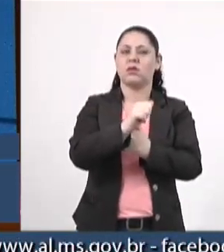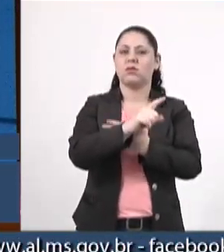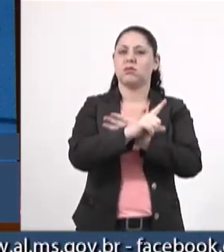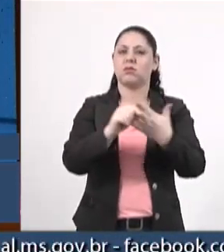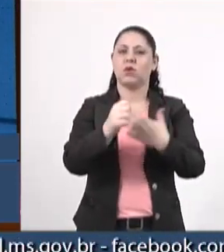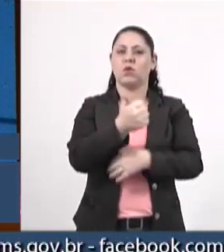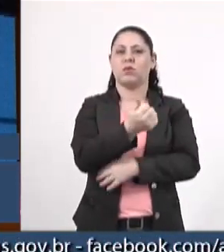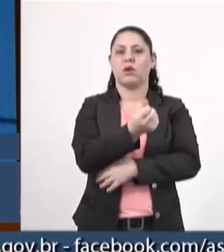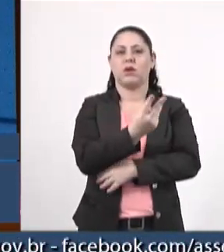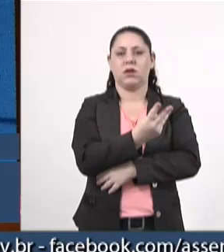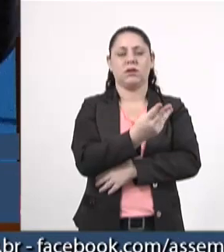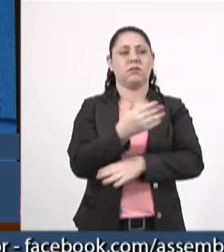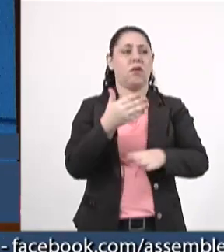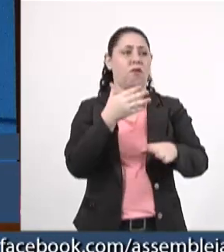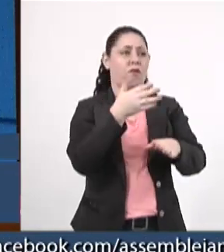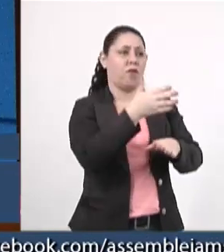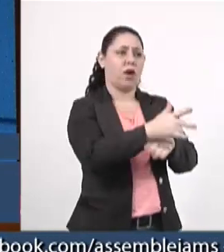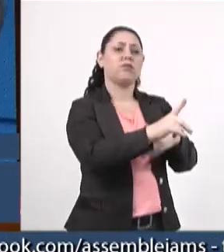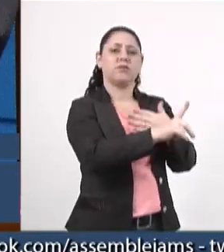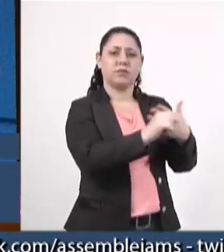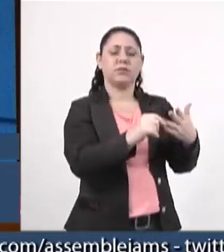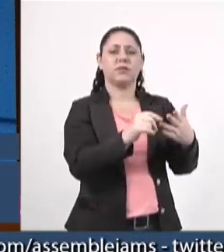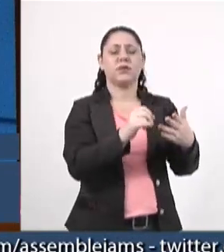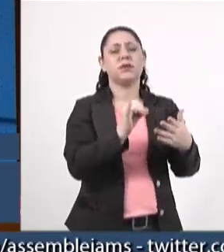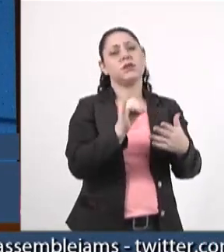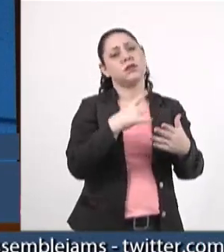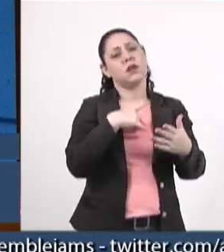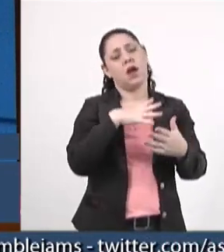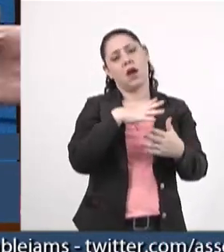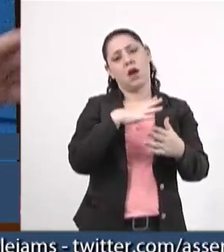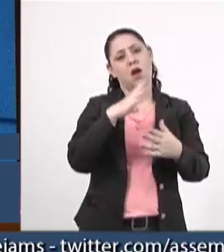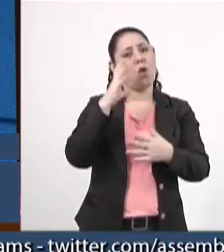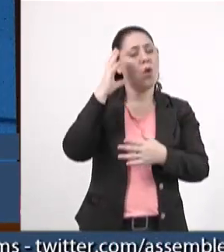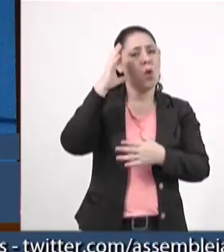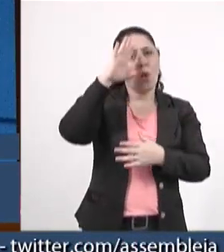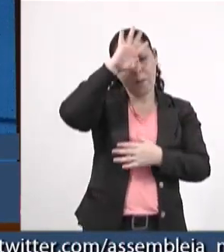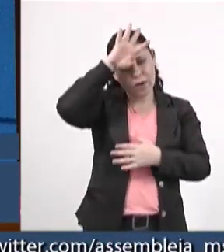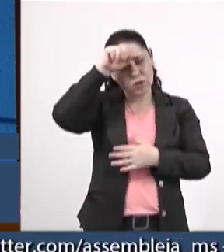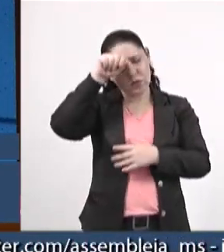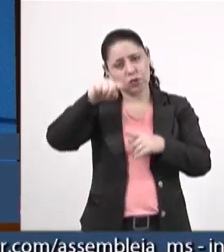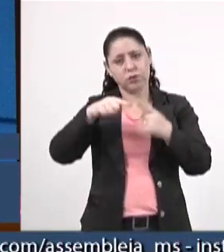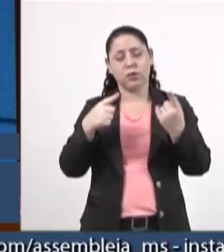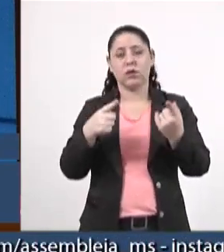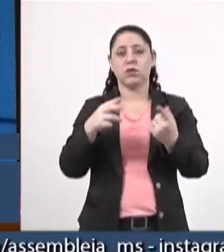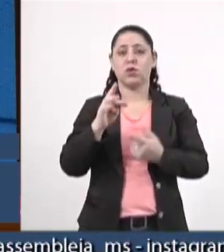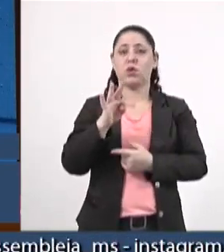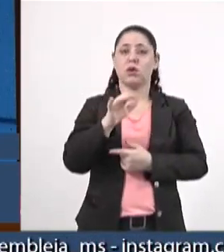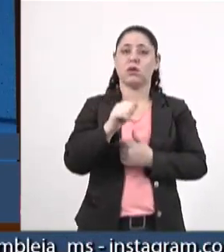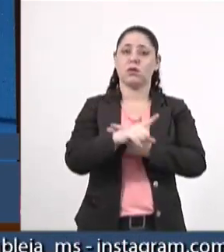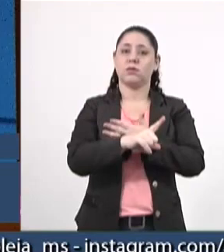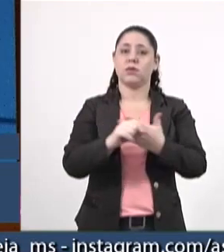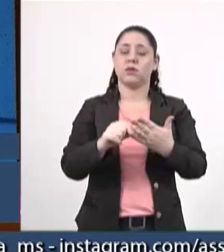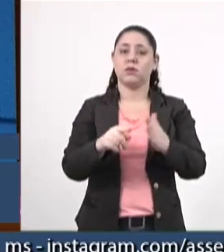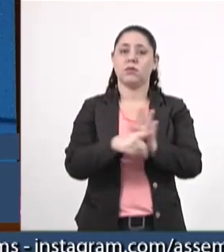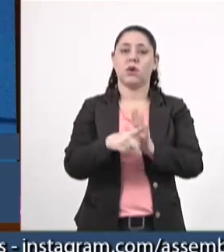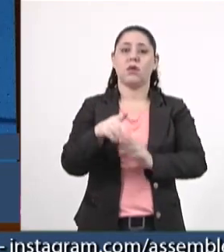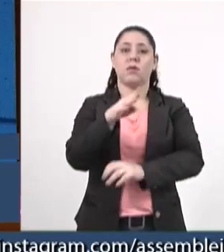naturalmente dá em direção ao Pantanal, se for em direção ao Mato Grosso, mas a Rota do Pantanal, logicamente, que seria